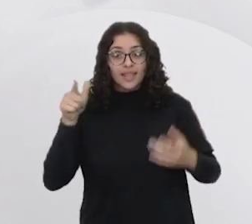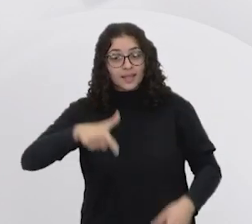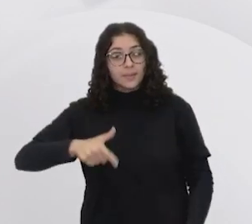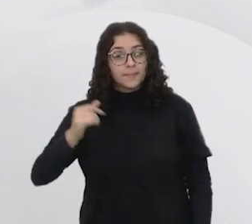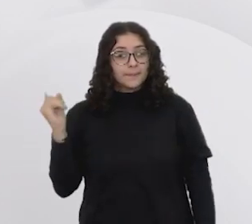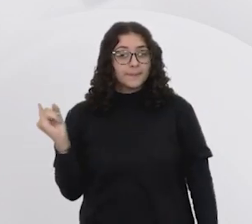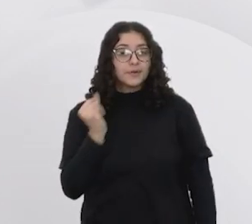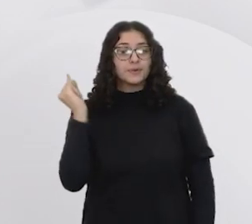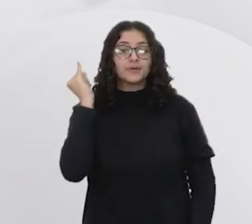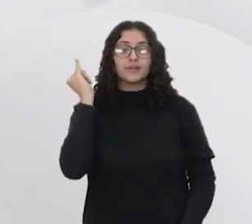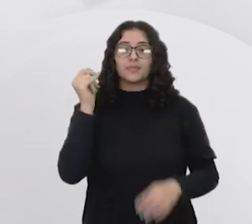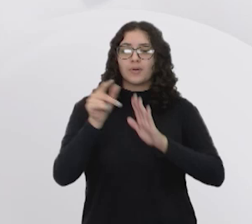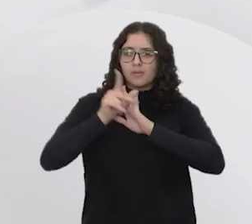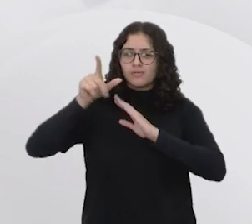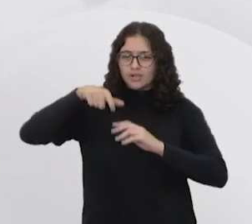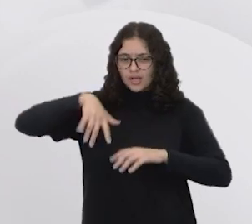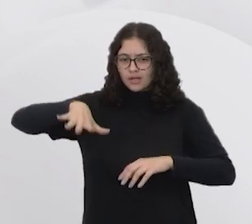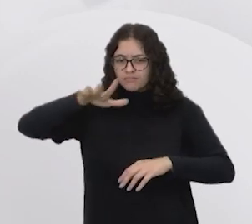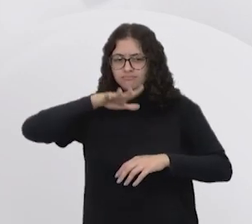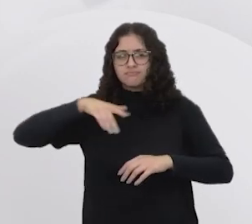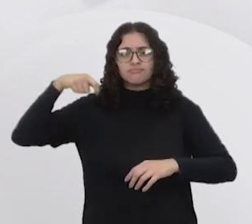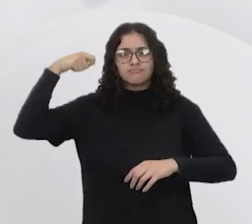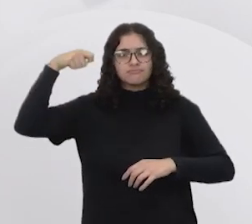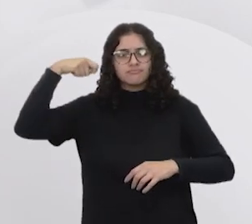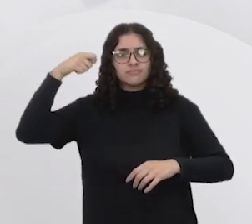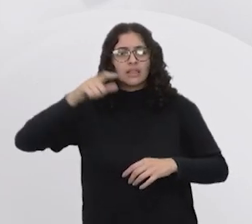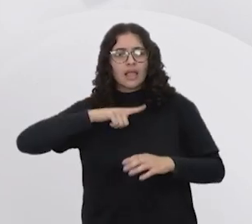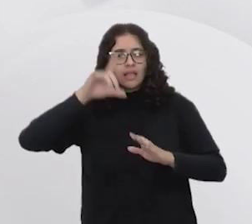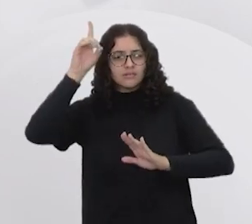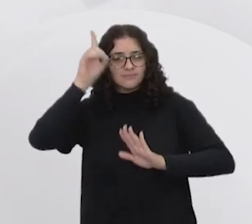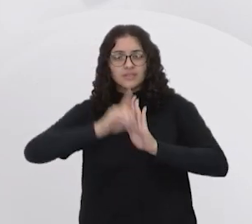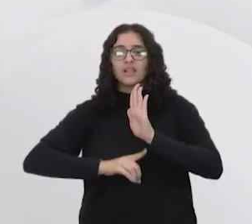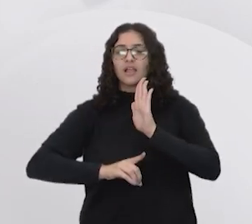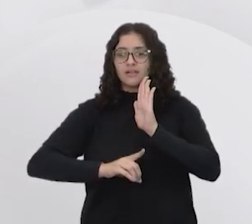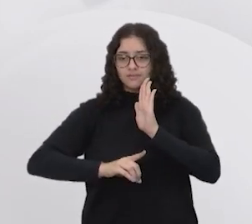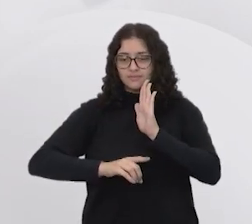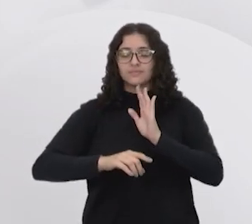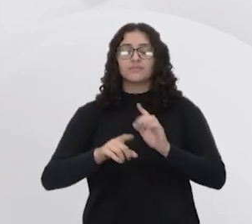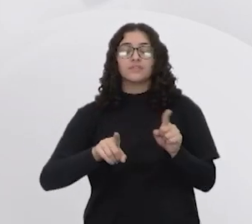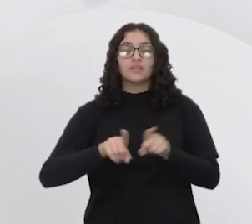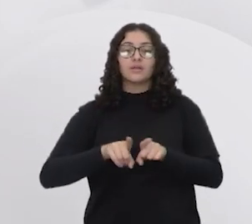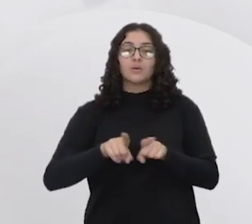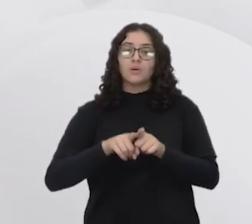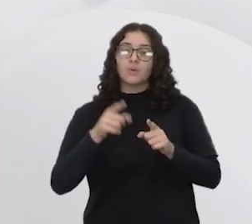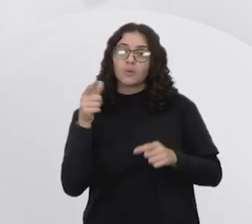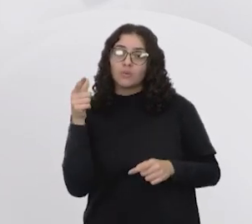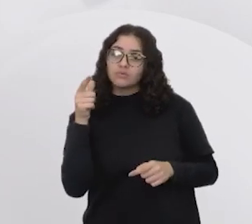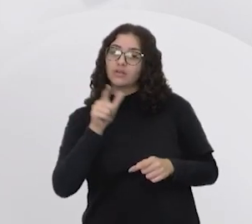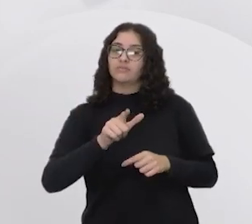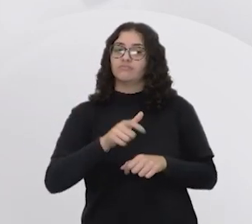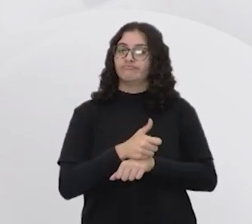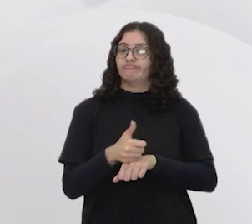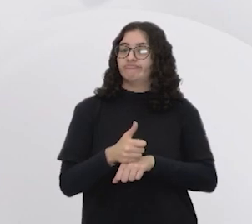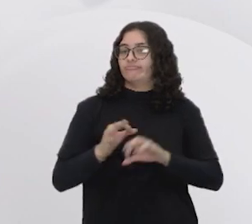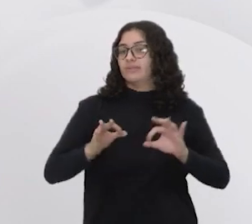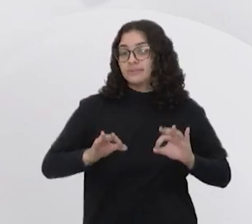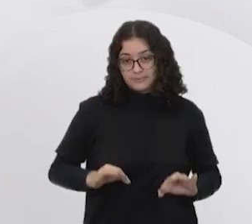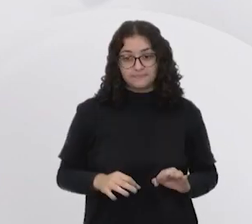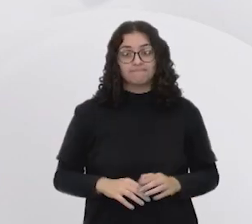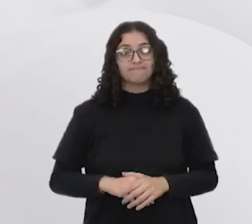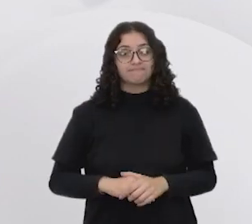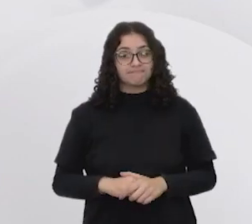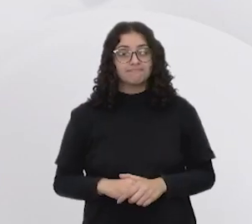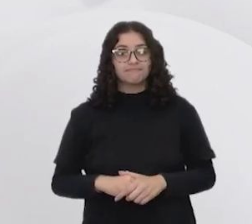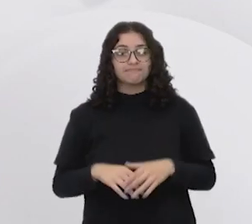importante para que os atores tenham determinados direitos, sejam enquadrados em uma determinada categoria e